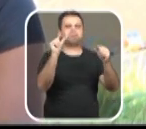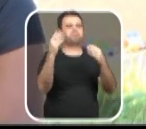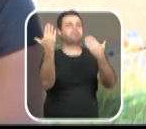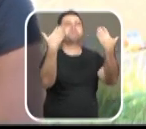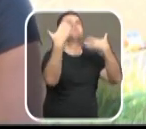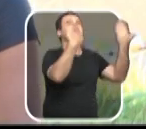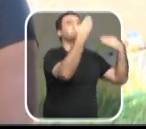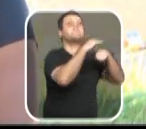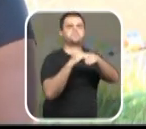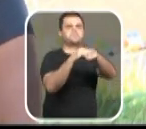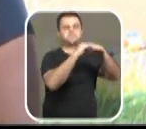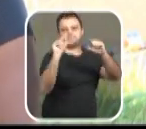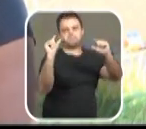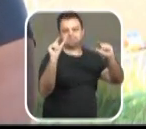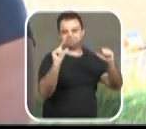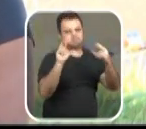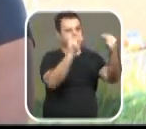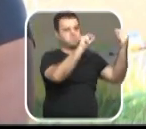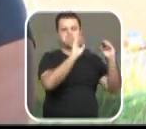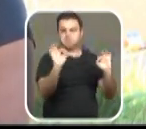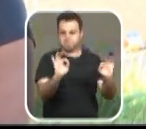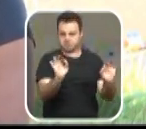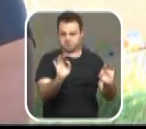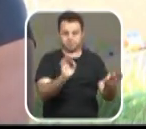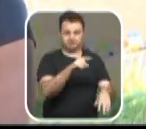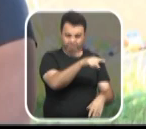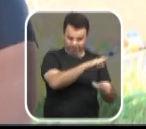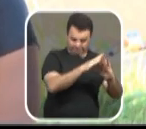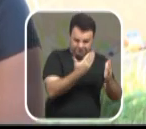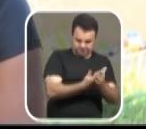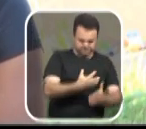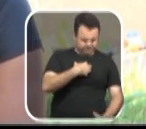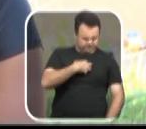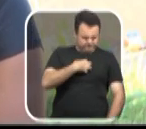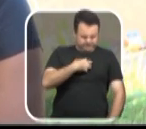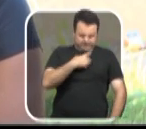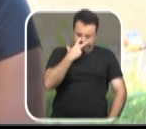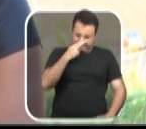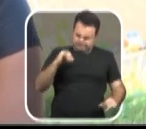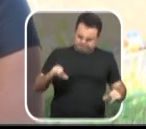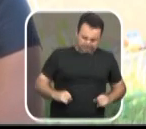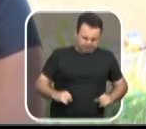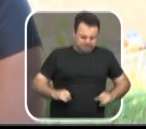tenho certeza que a escola não deve ser um espaço de dor, sabe? E eu ainda acho,